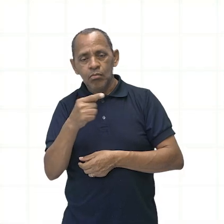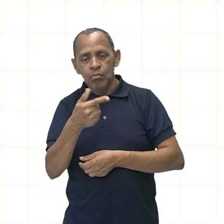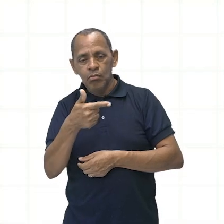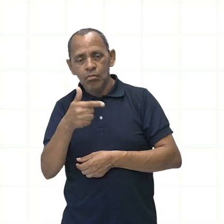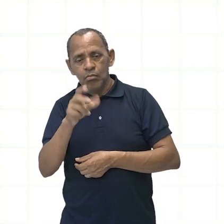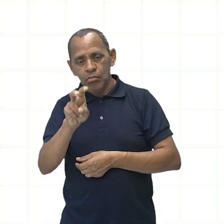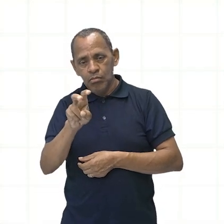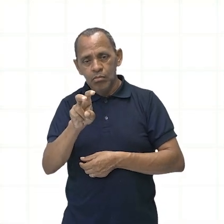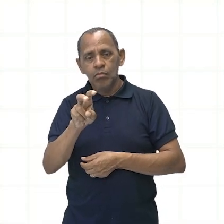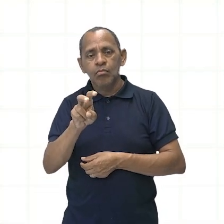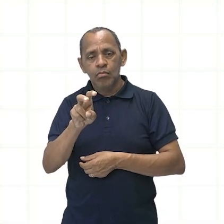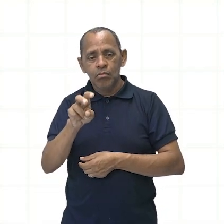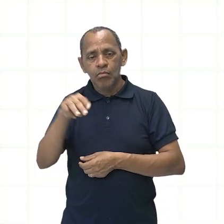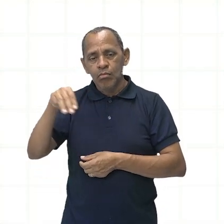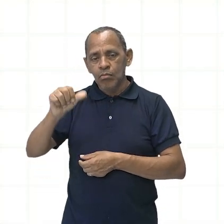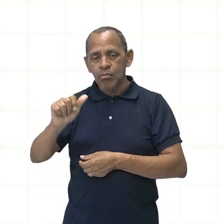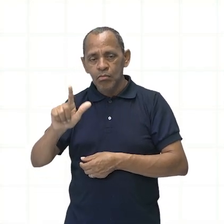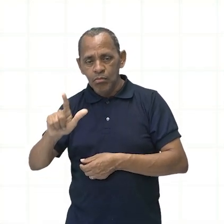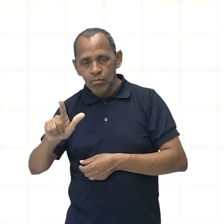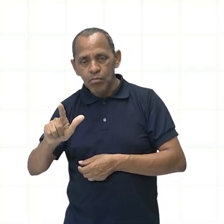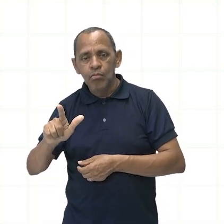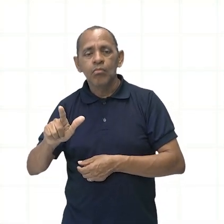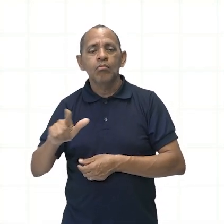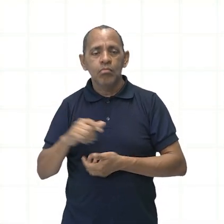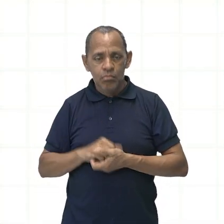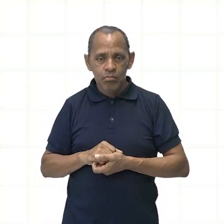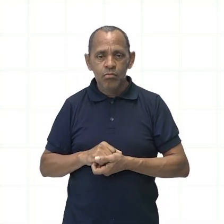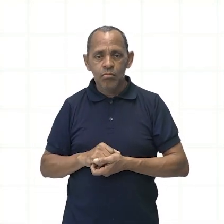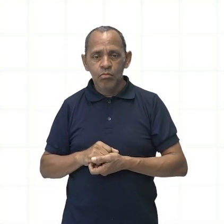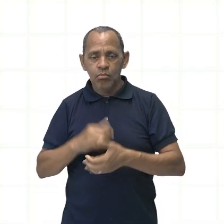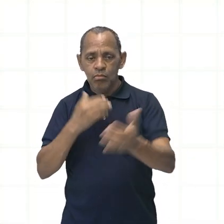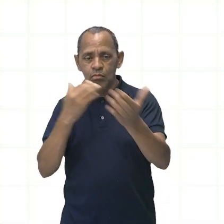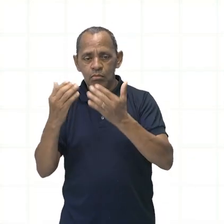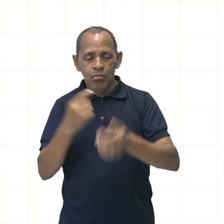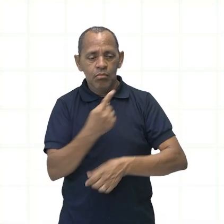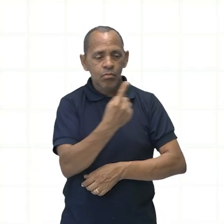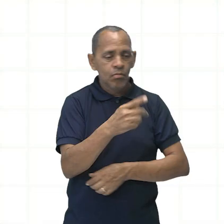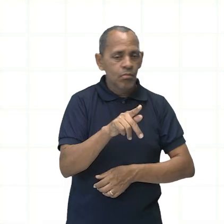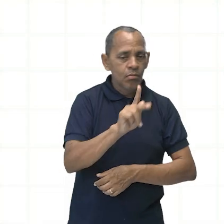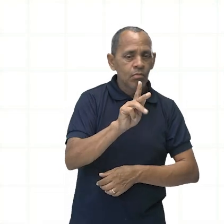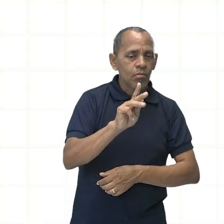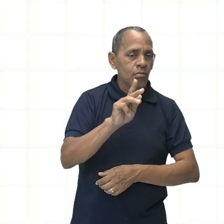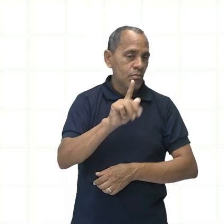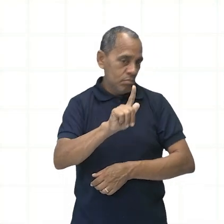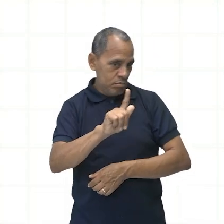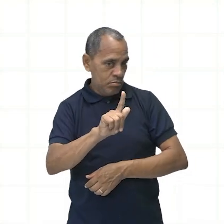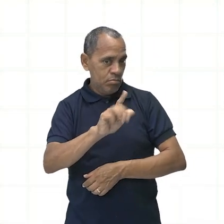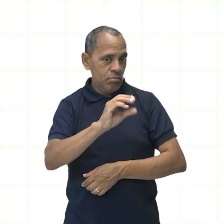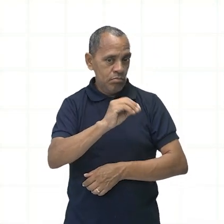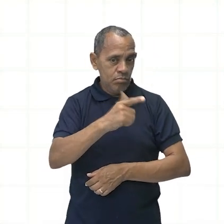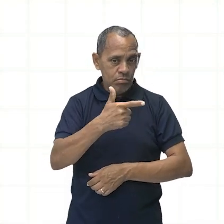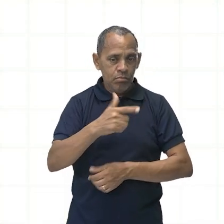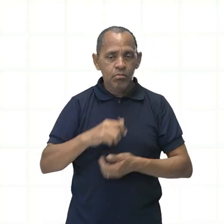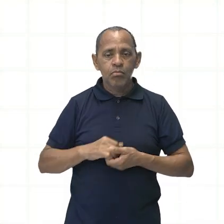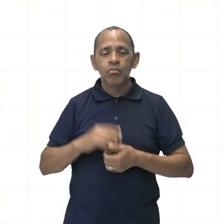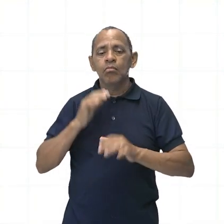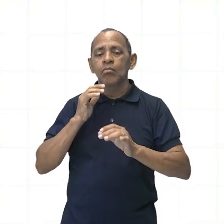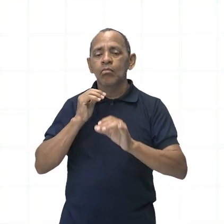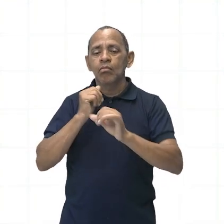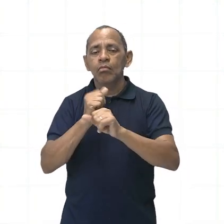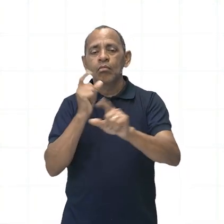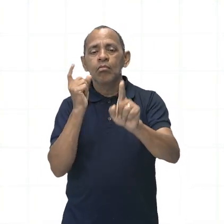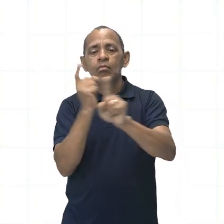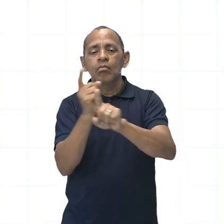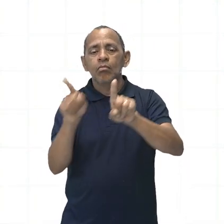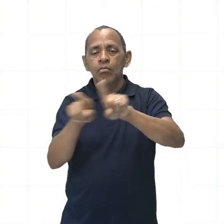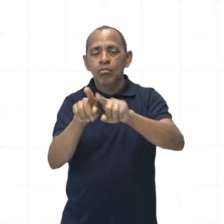31,25 mols em 1 quilo de oxigênio. Pronto! Ao fazer os cálculos, nós